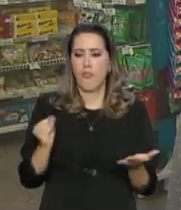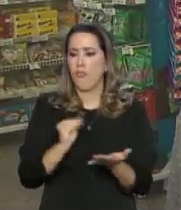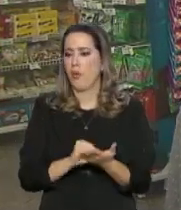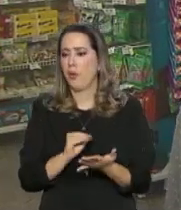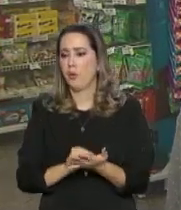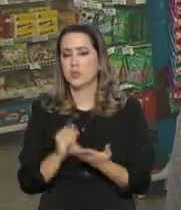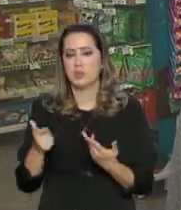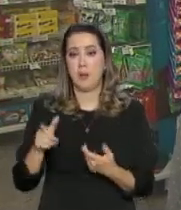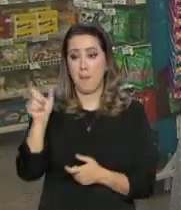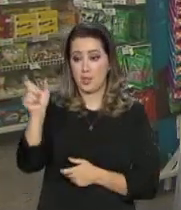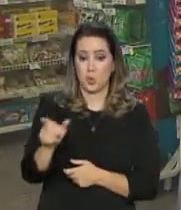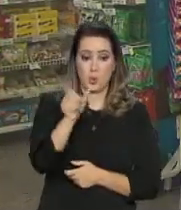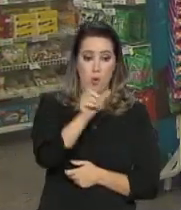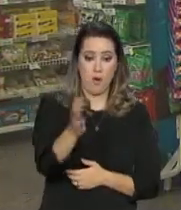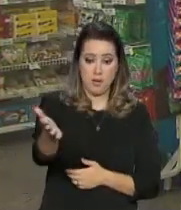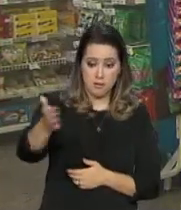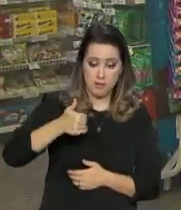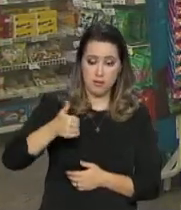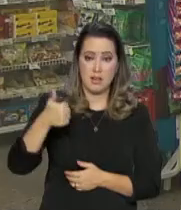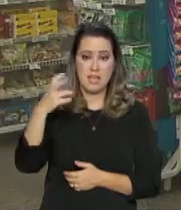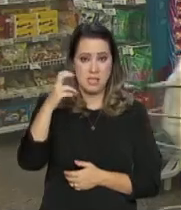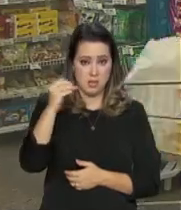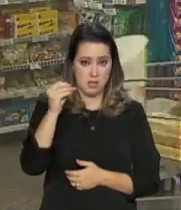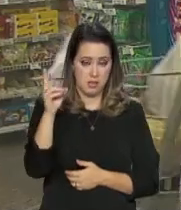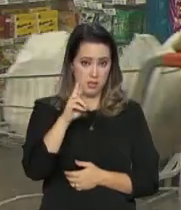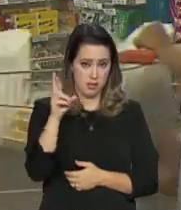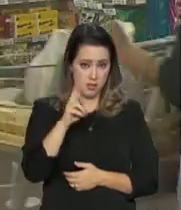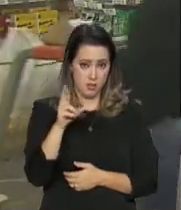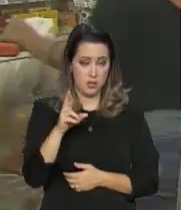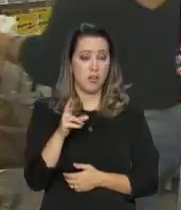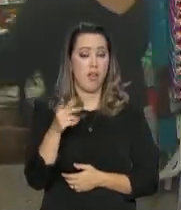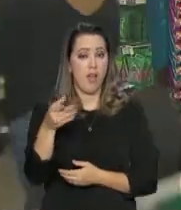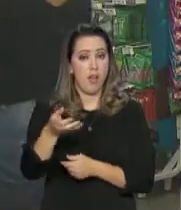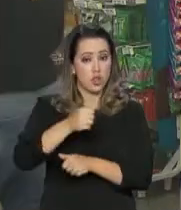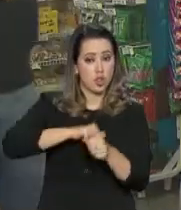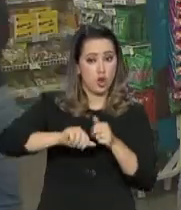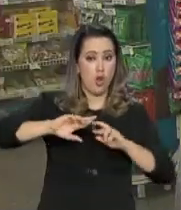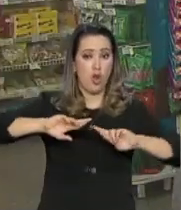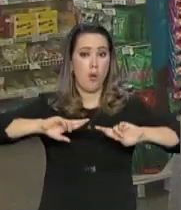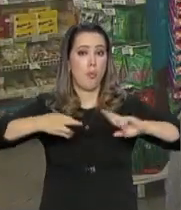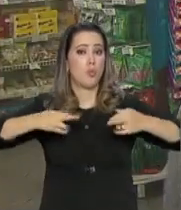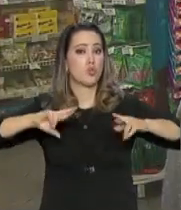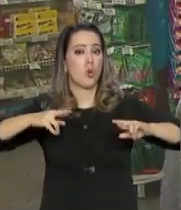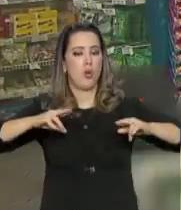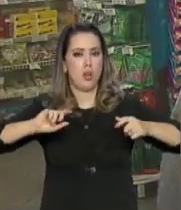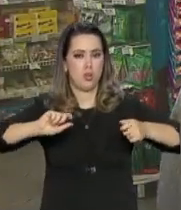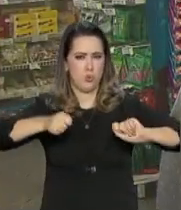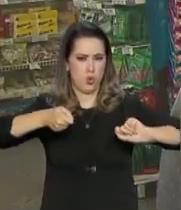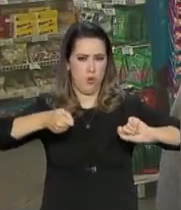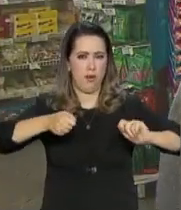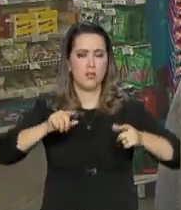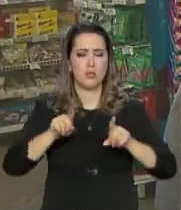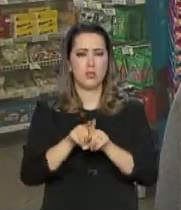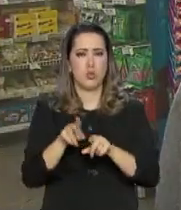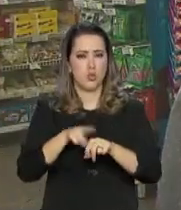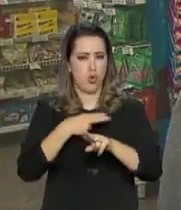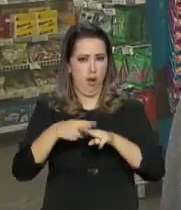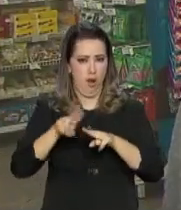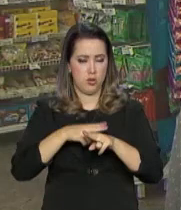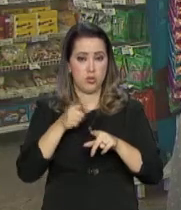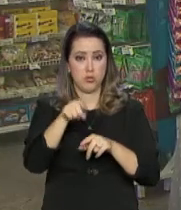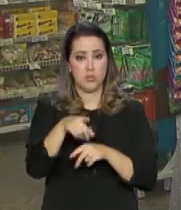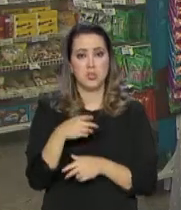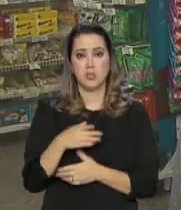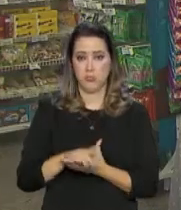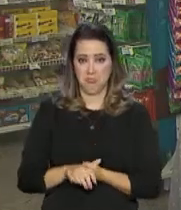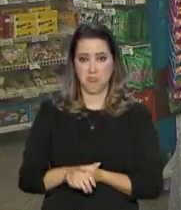creio que trouxesse moeda acima de 150 reais ganhava caixa de chocolate e tem gerado resultados há com certeza existem